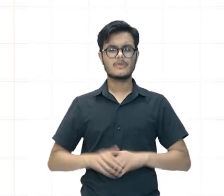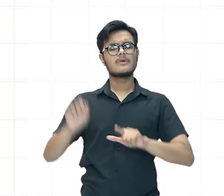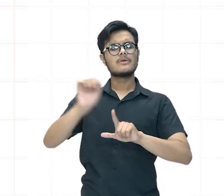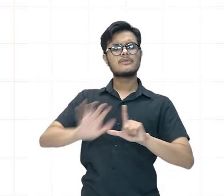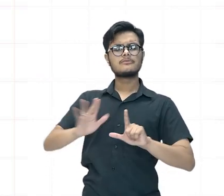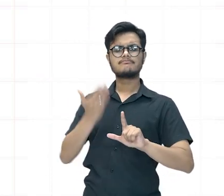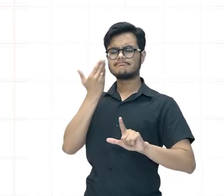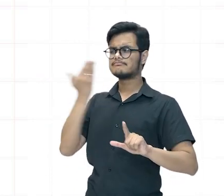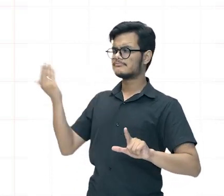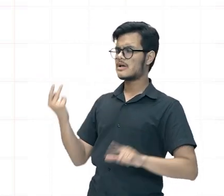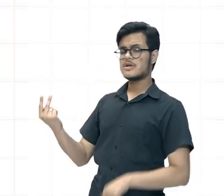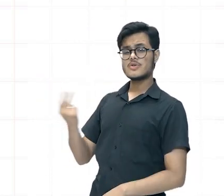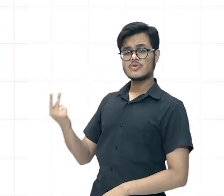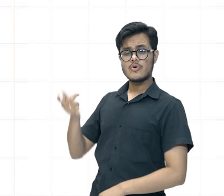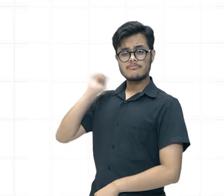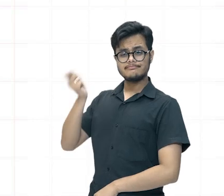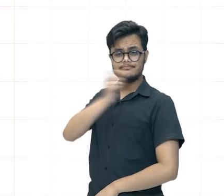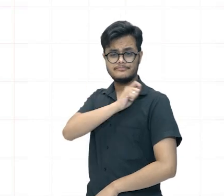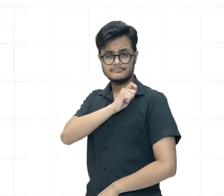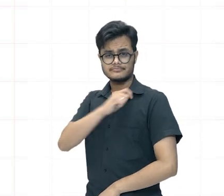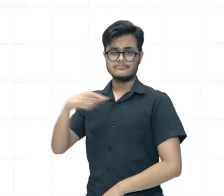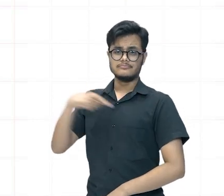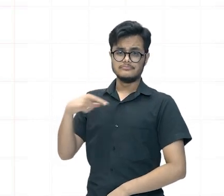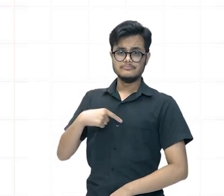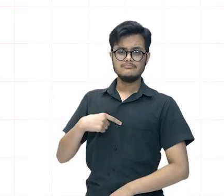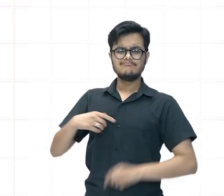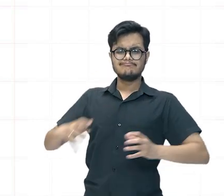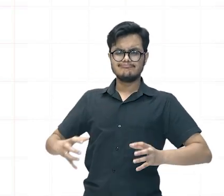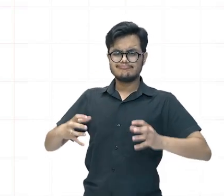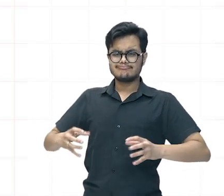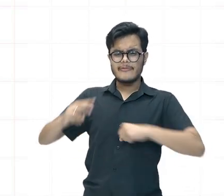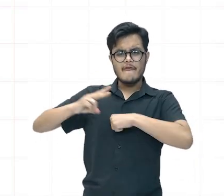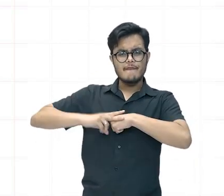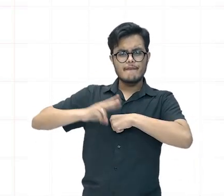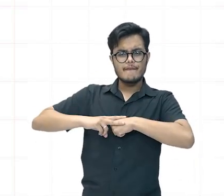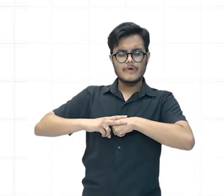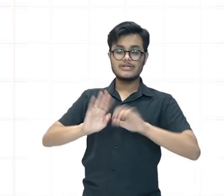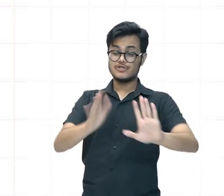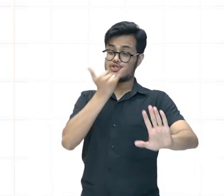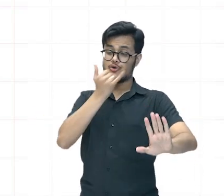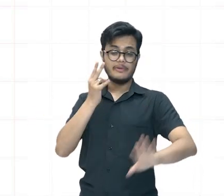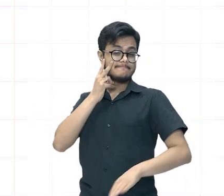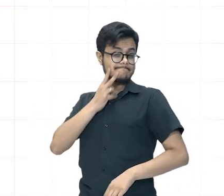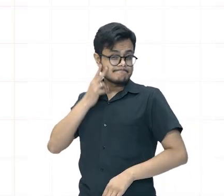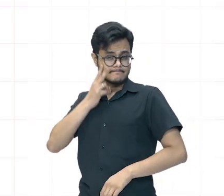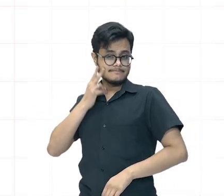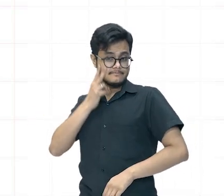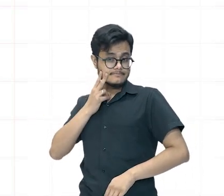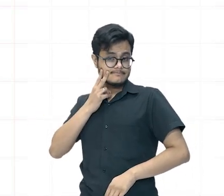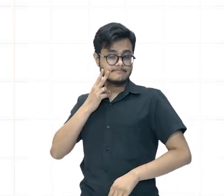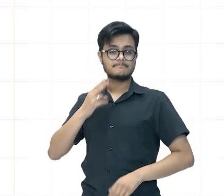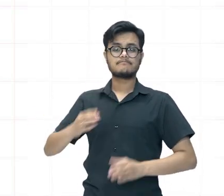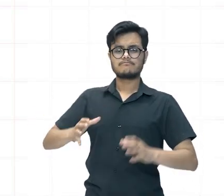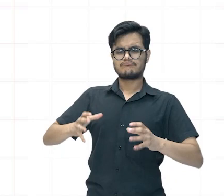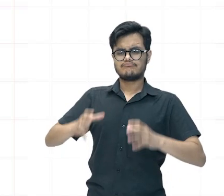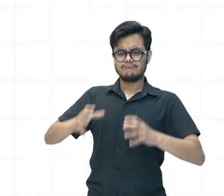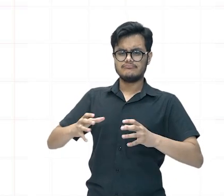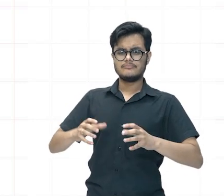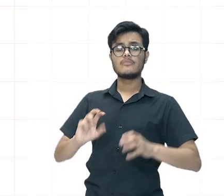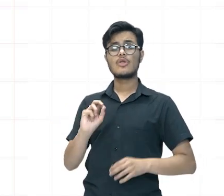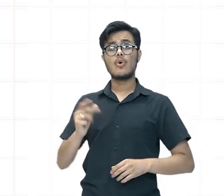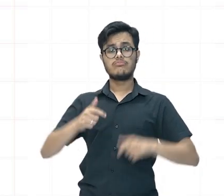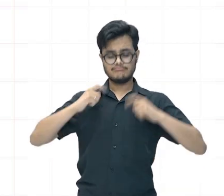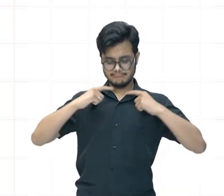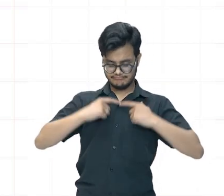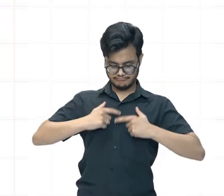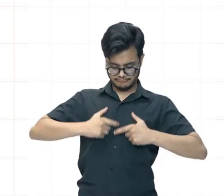Os 2 escravos, carregando jarras de vinho, usam vestimentas típicas de escravos e amuleto contra mal